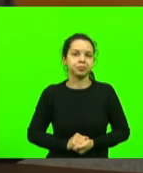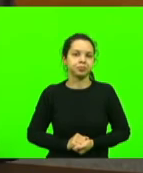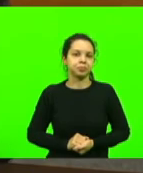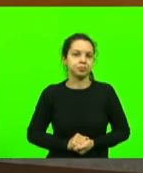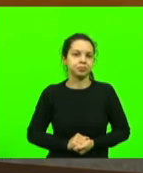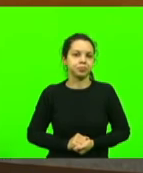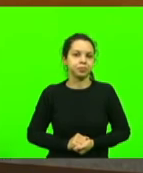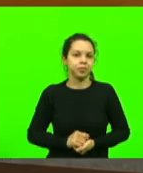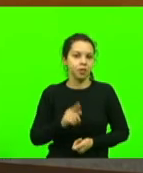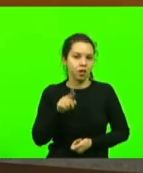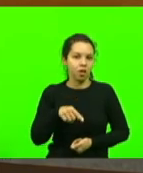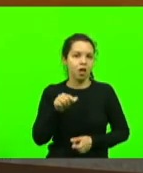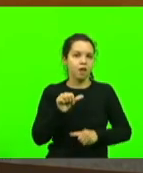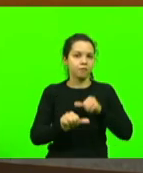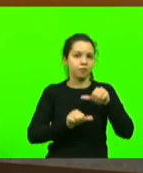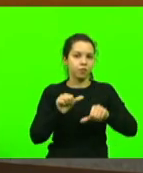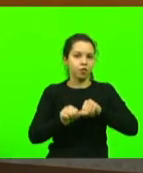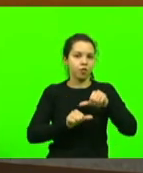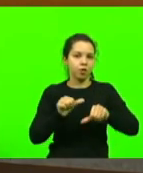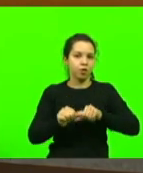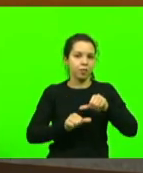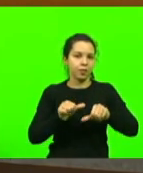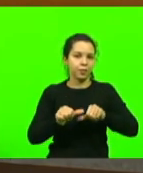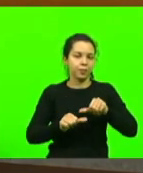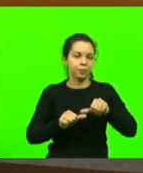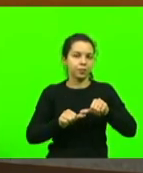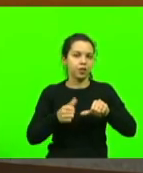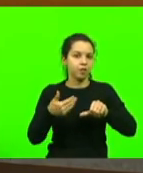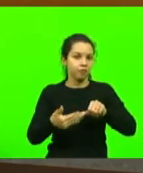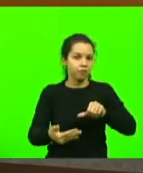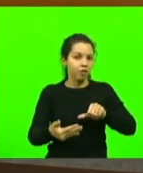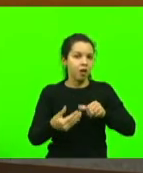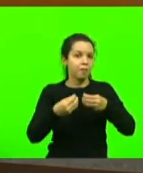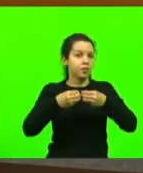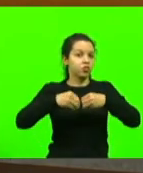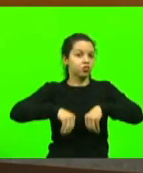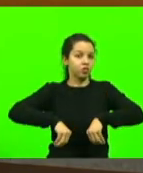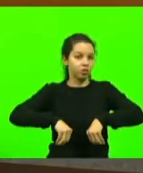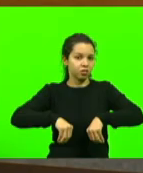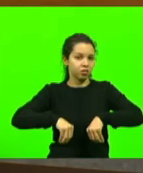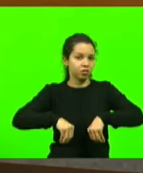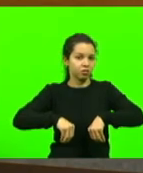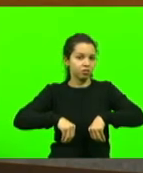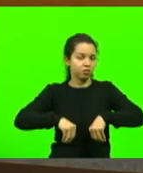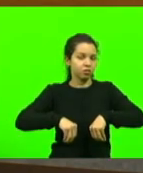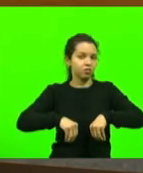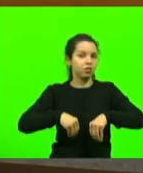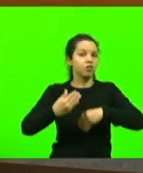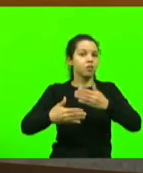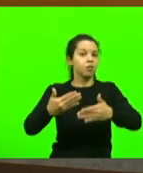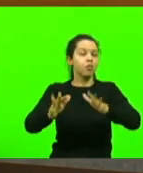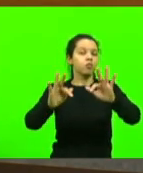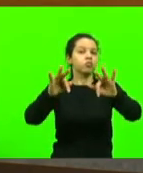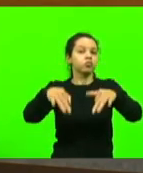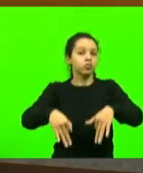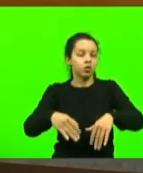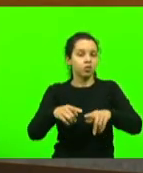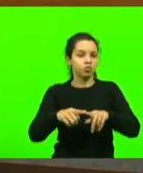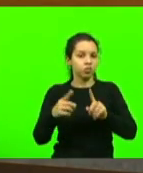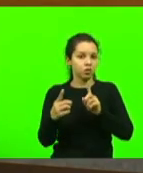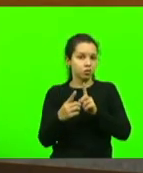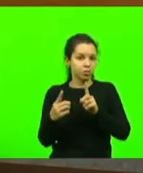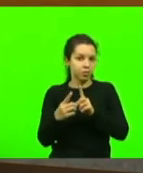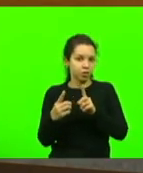e essa reforma e ela vai comprometer e no final das contas próprio serviço